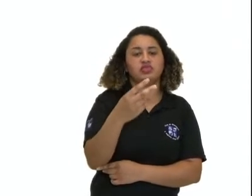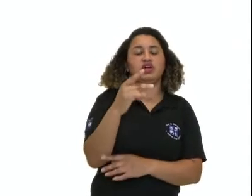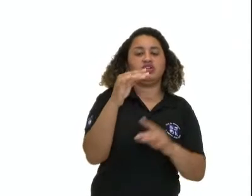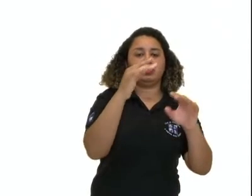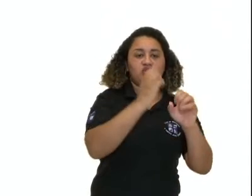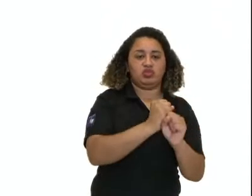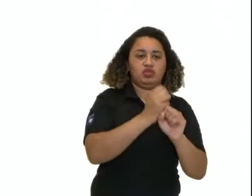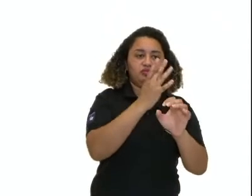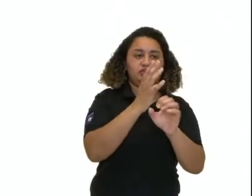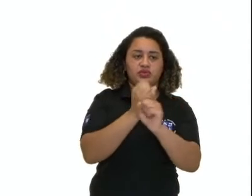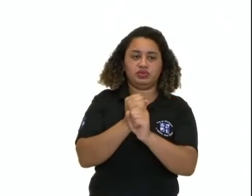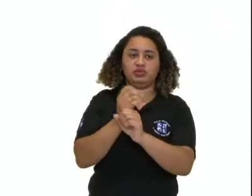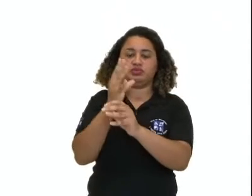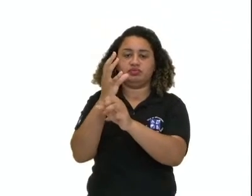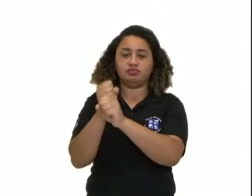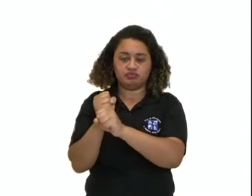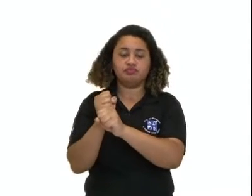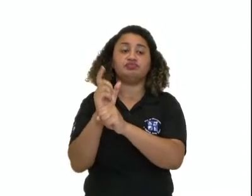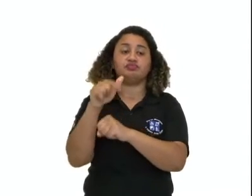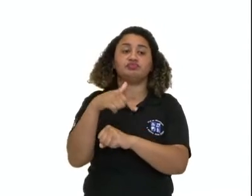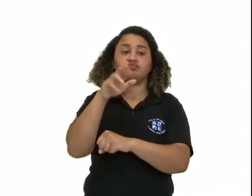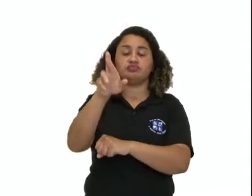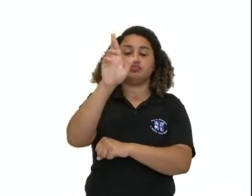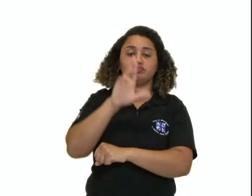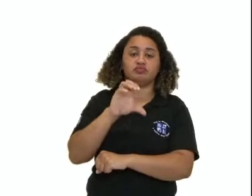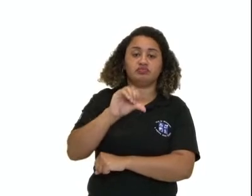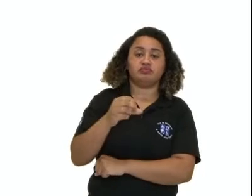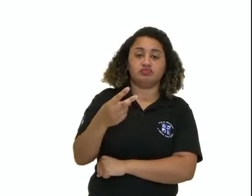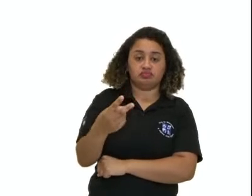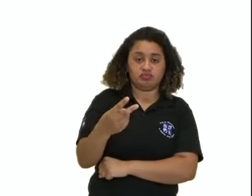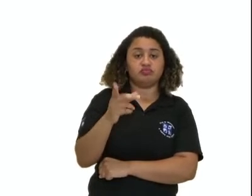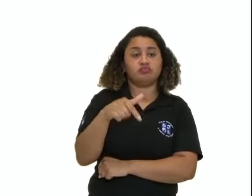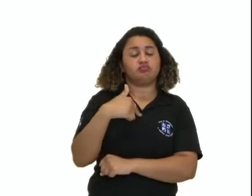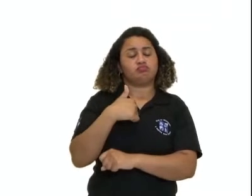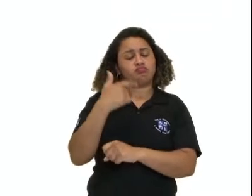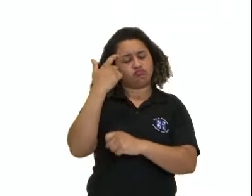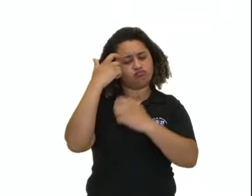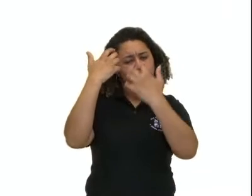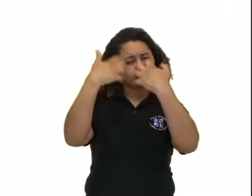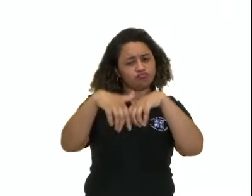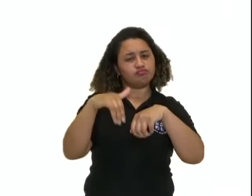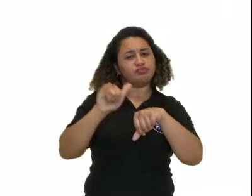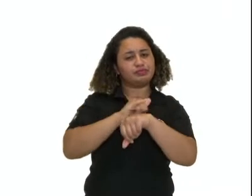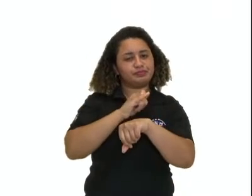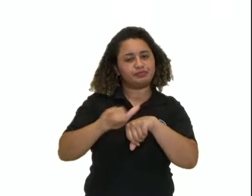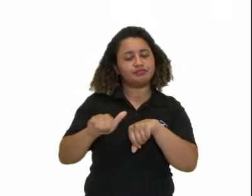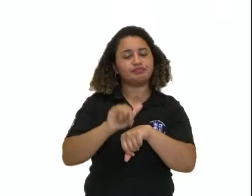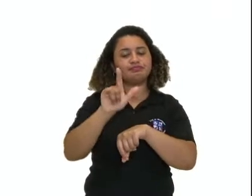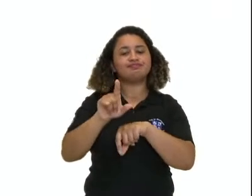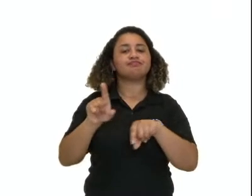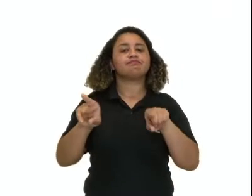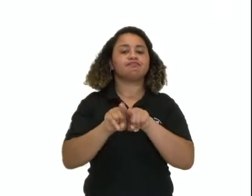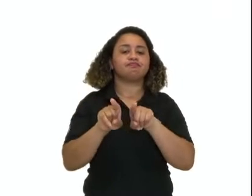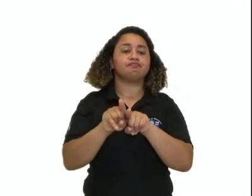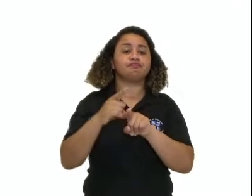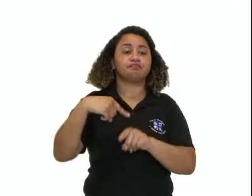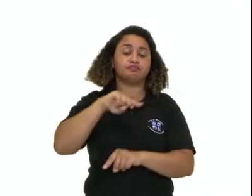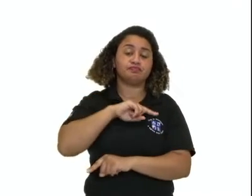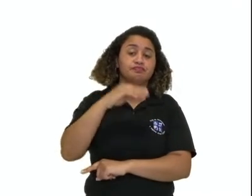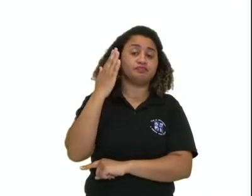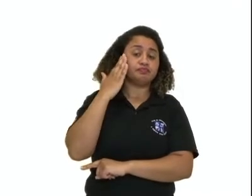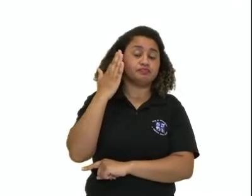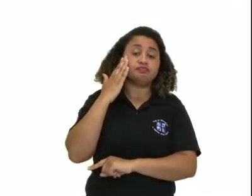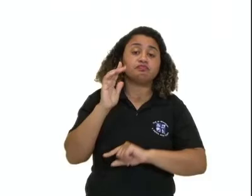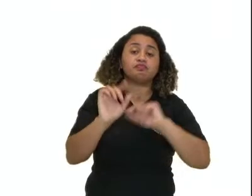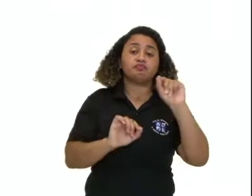com 64, 92. Seguindo o mesmo raciocínio que Gauss, então nós já sabemos que se eu pegar